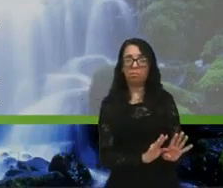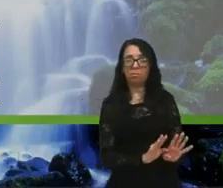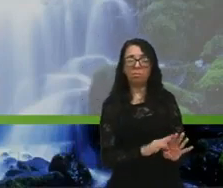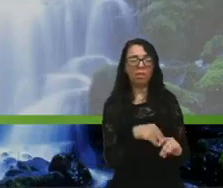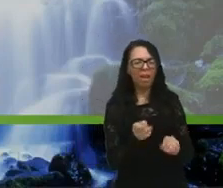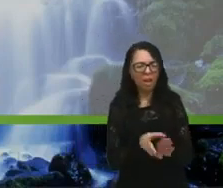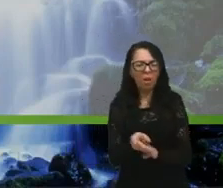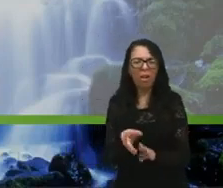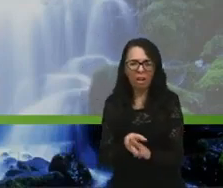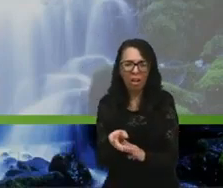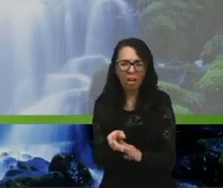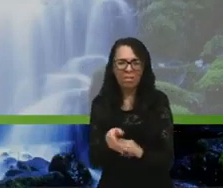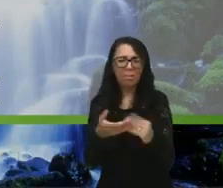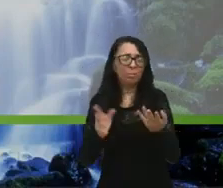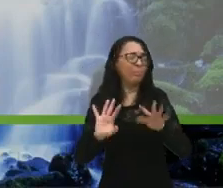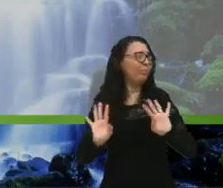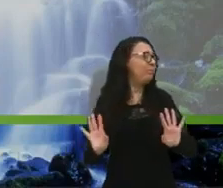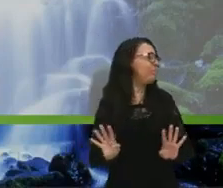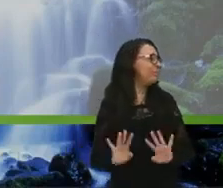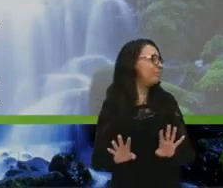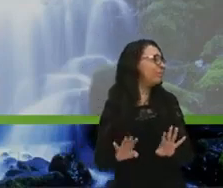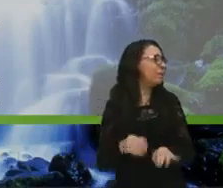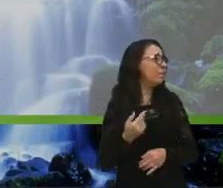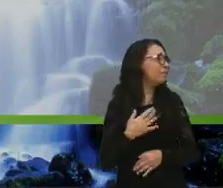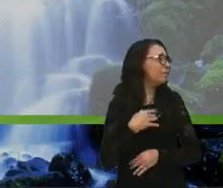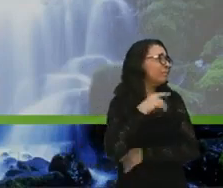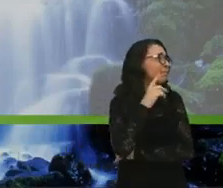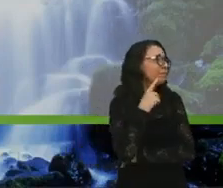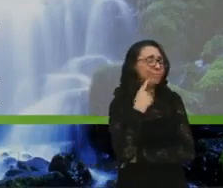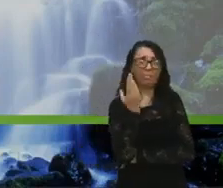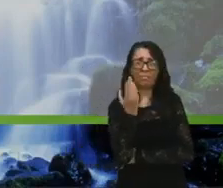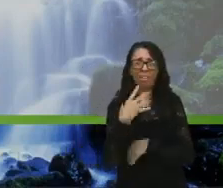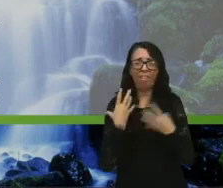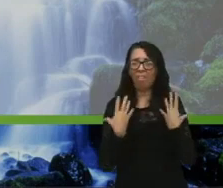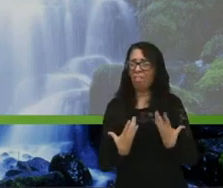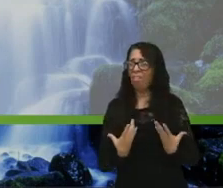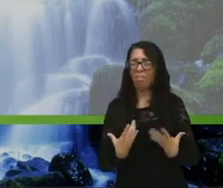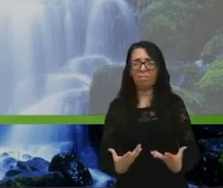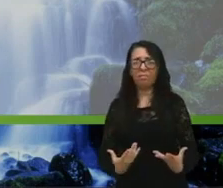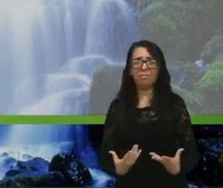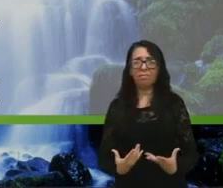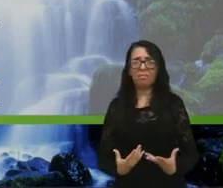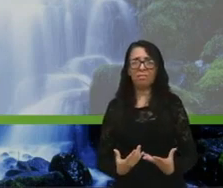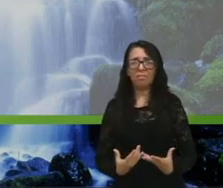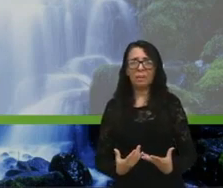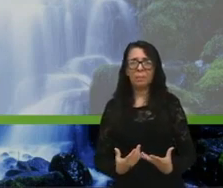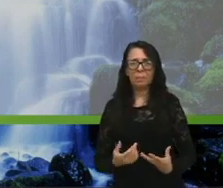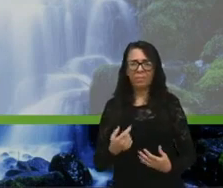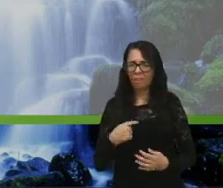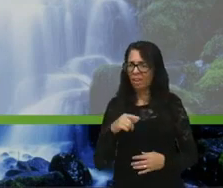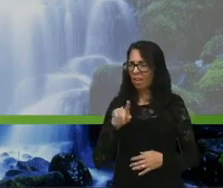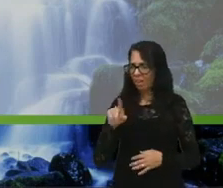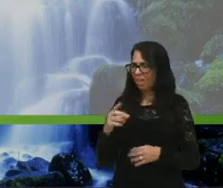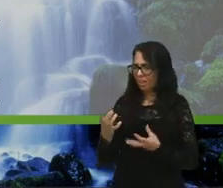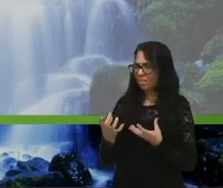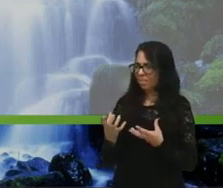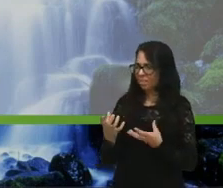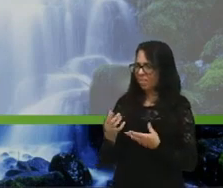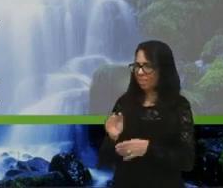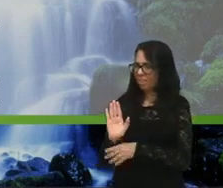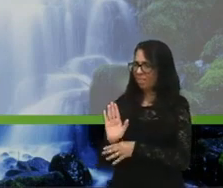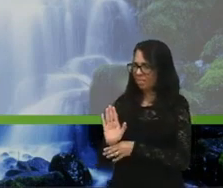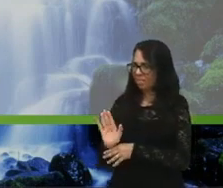de viver, uma maneira certa de viver, que agrada a Deus. Quem pratica uma